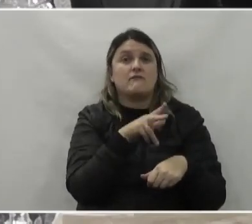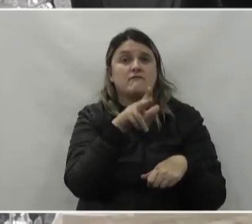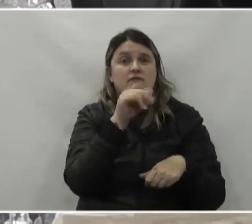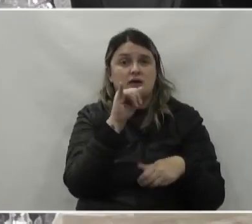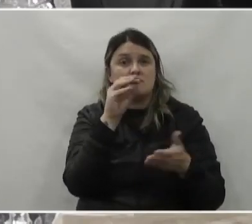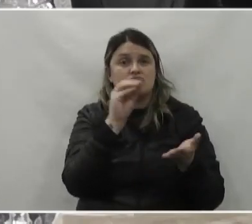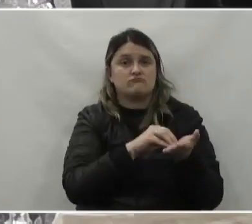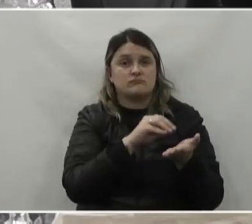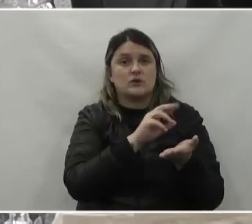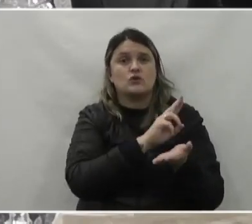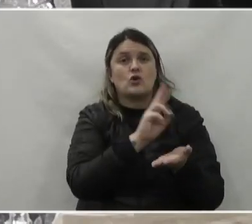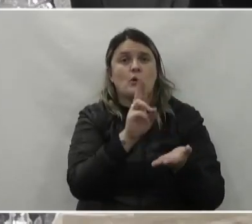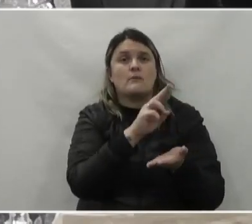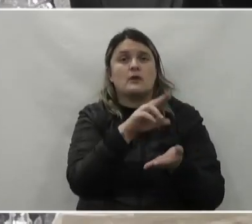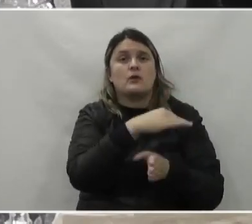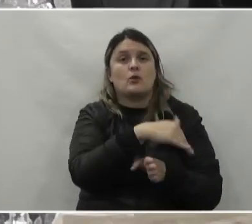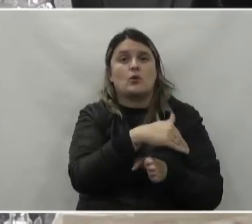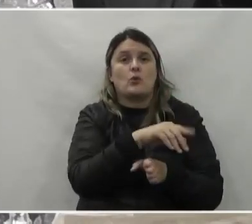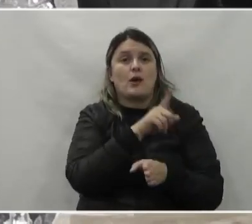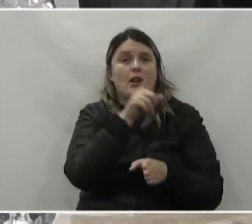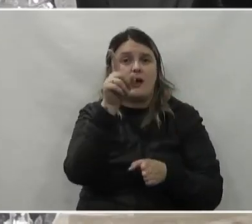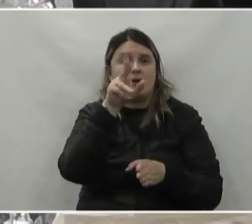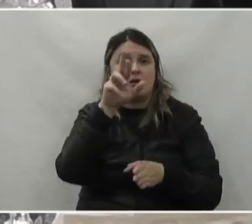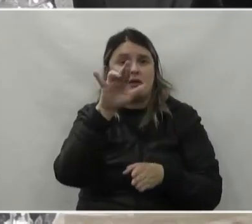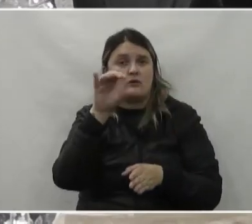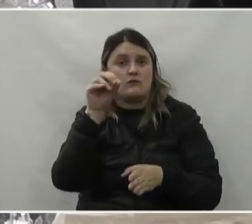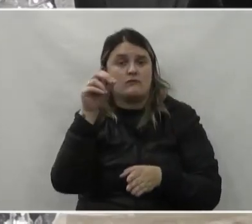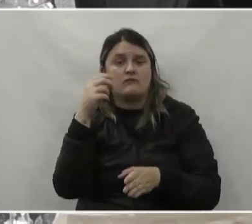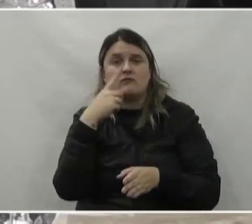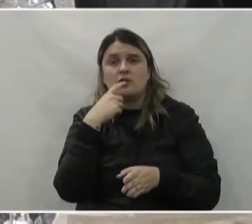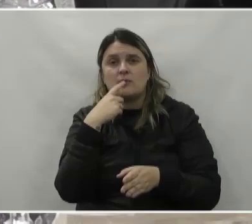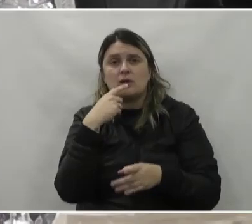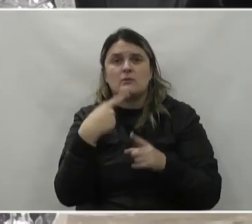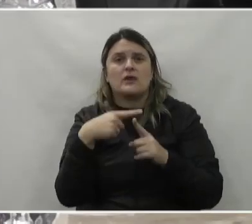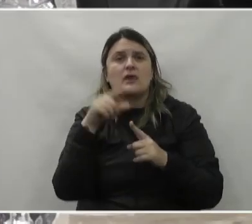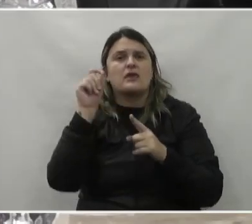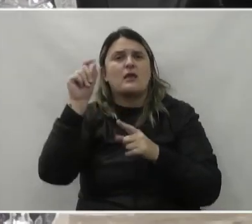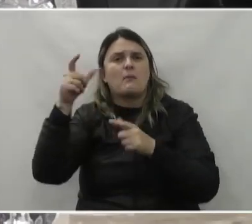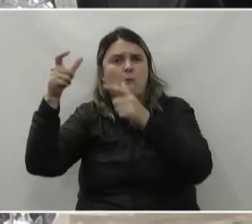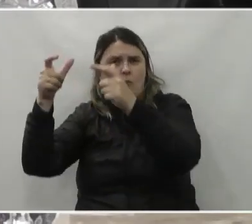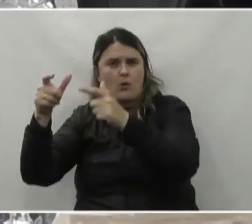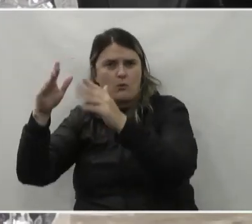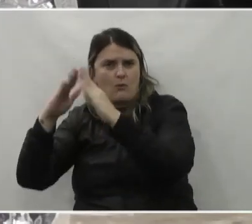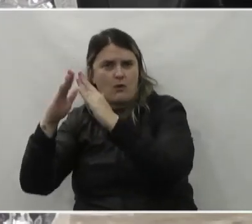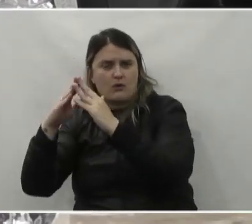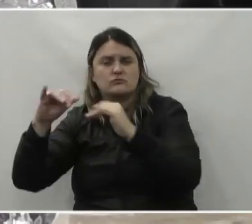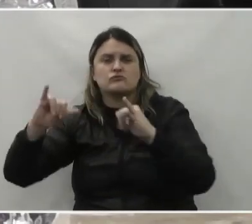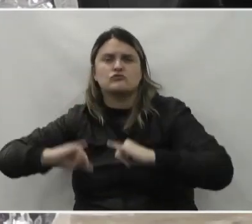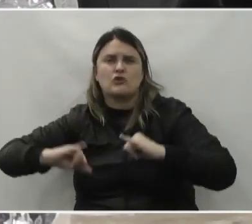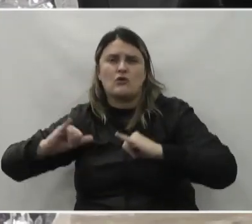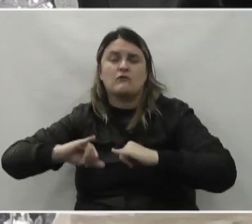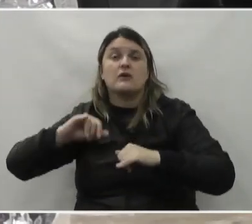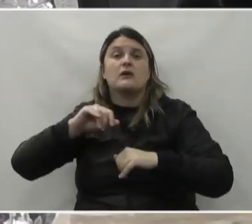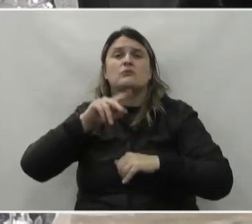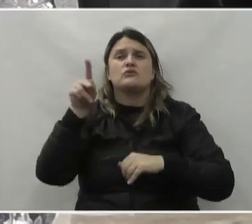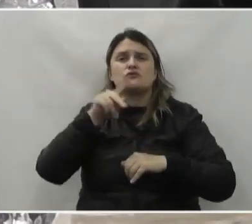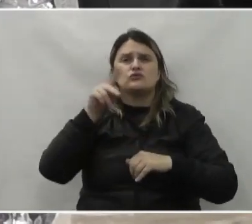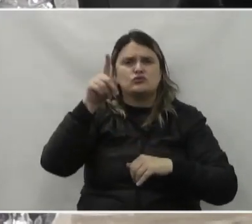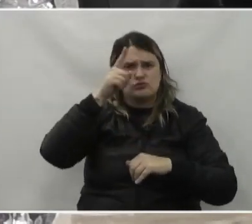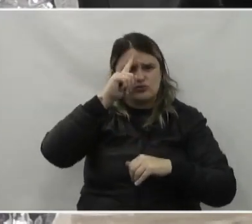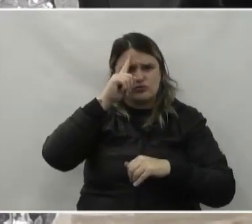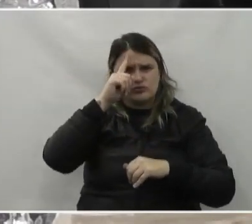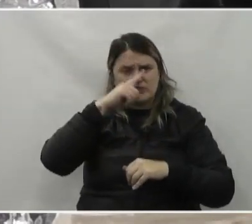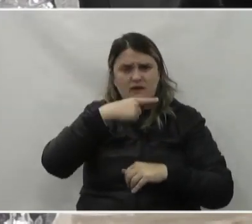Vermelho, de momento, né, porque aquela pessoa lá está sofrendo muito. Professores que vão todo dia,